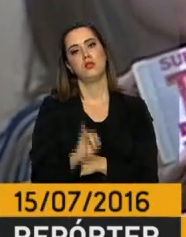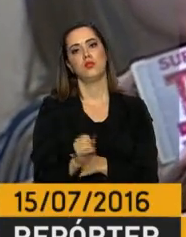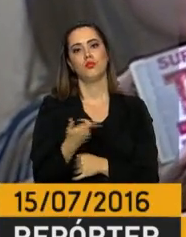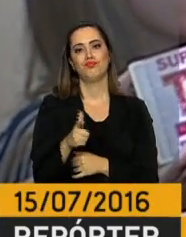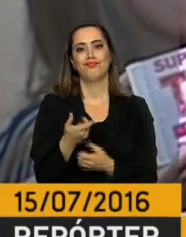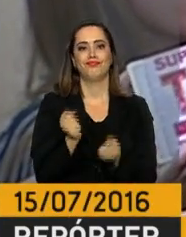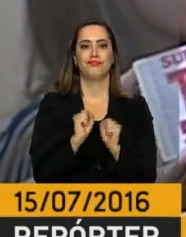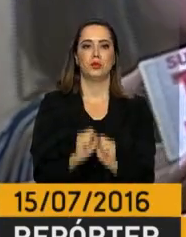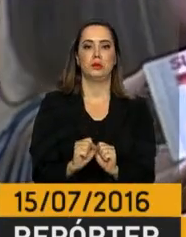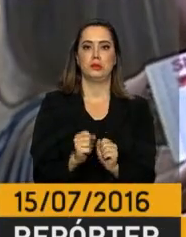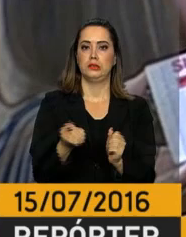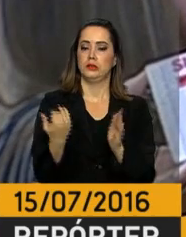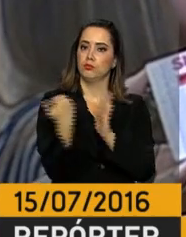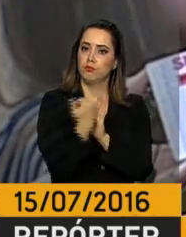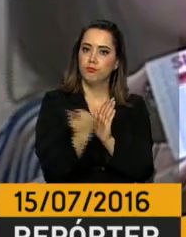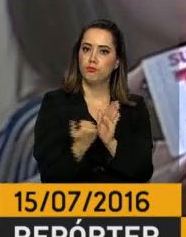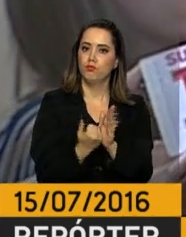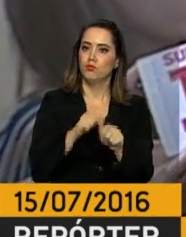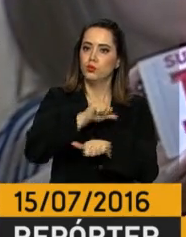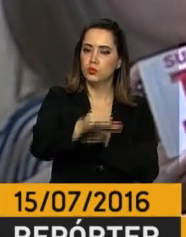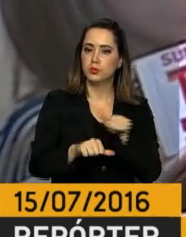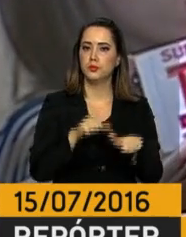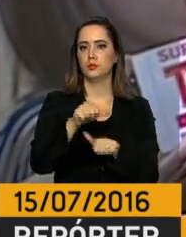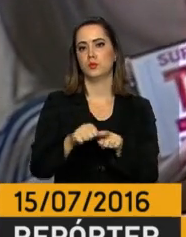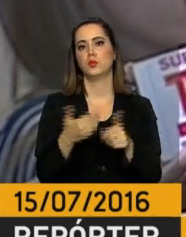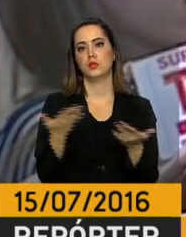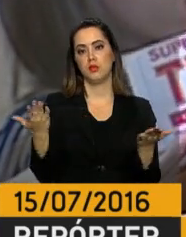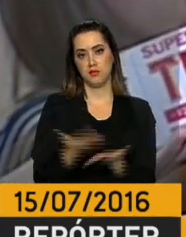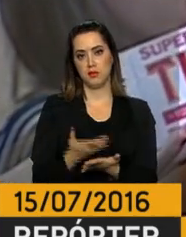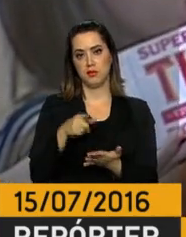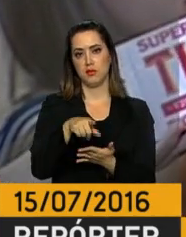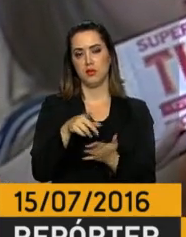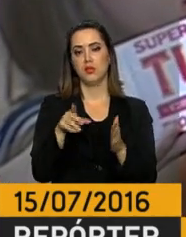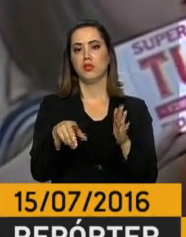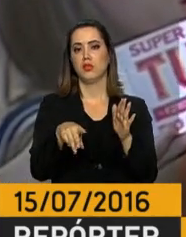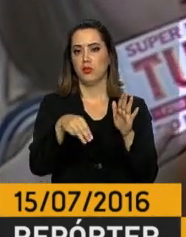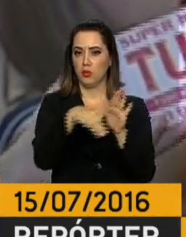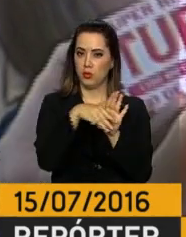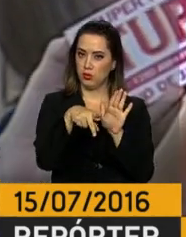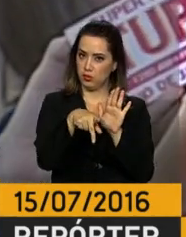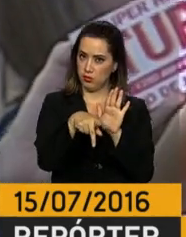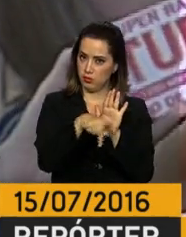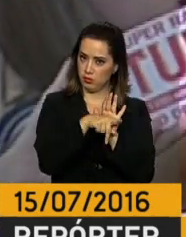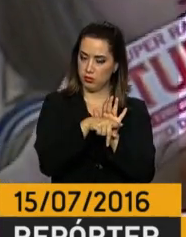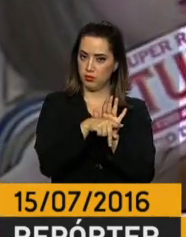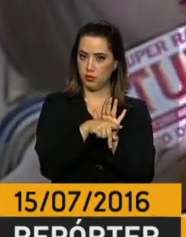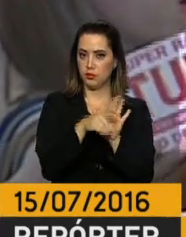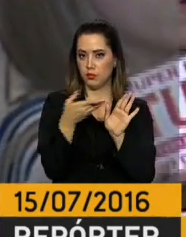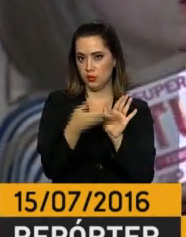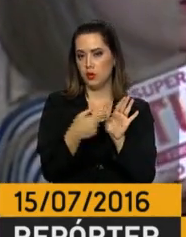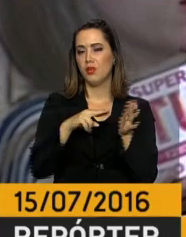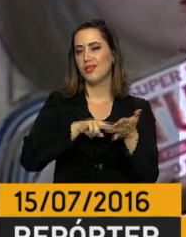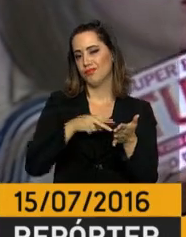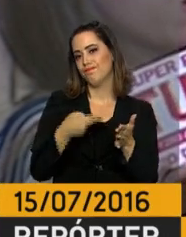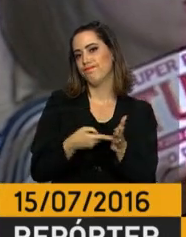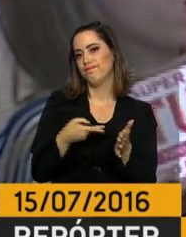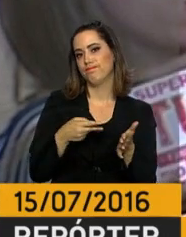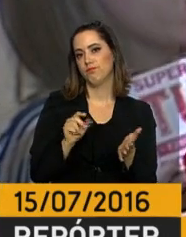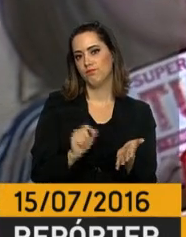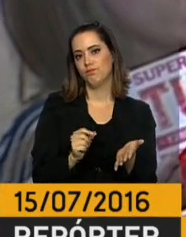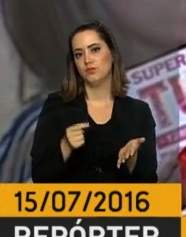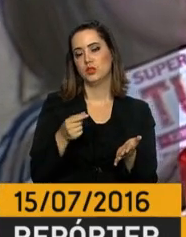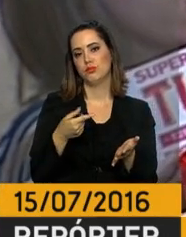não adotássemos a decisão que foi tomada através de medida provisória editada pelo presidente Temer, isso significaria